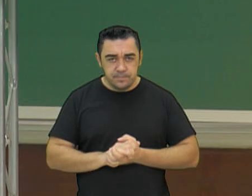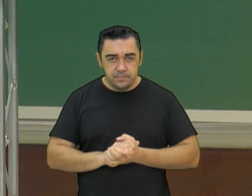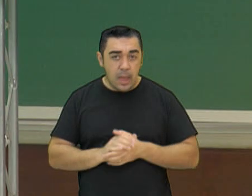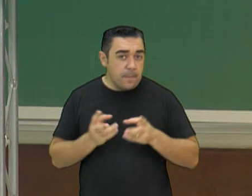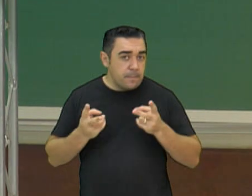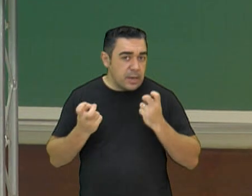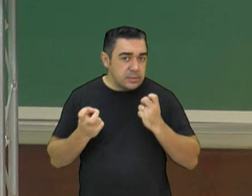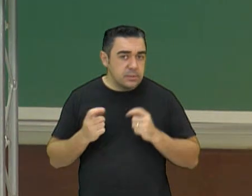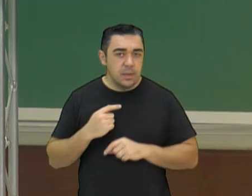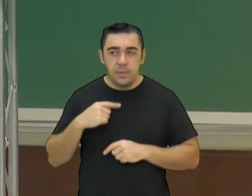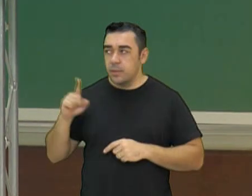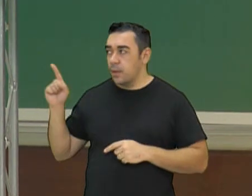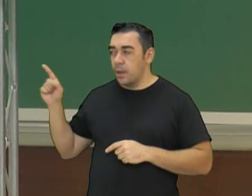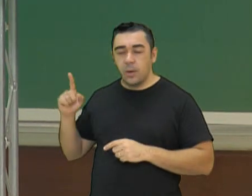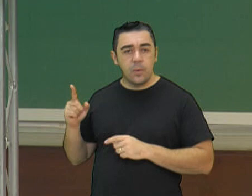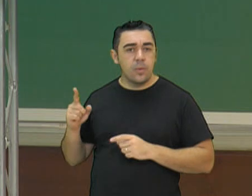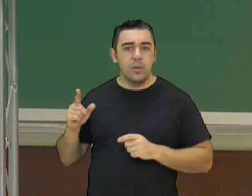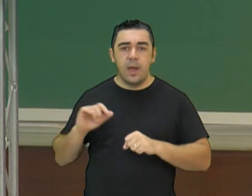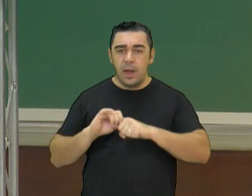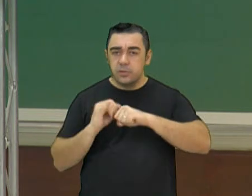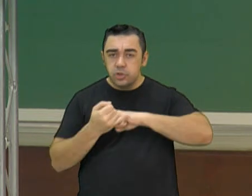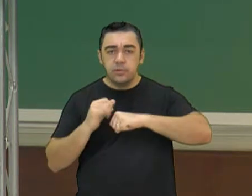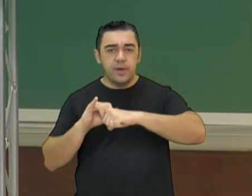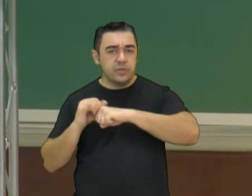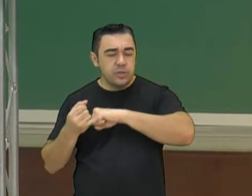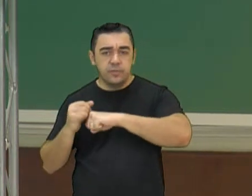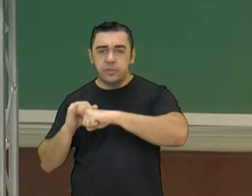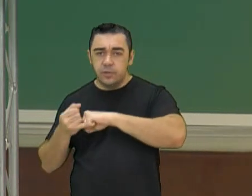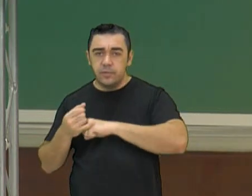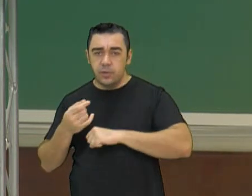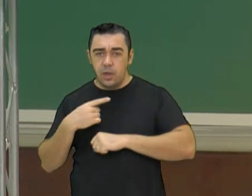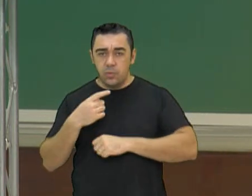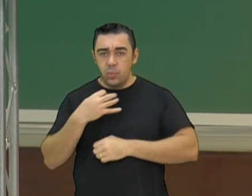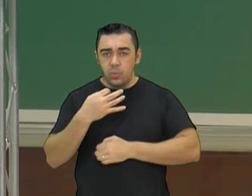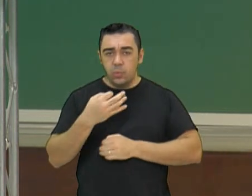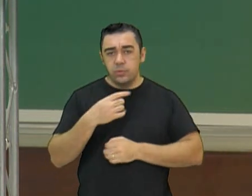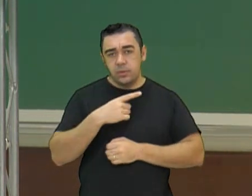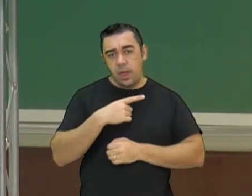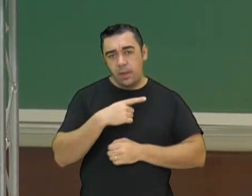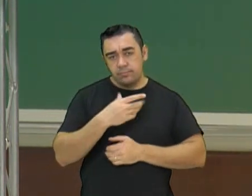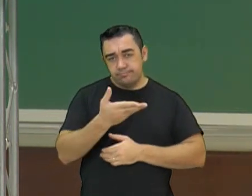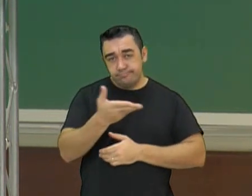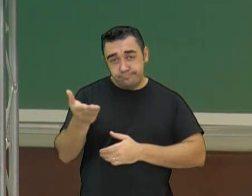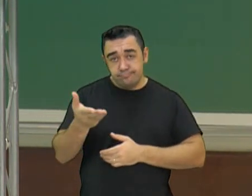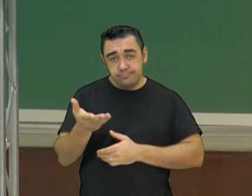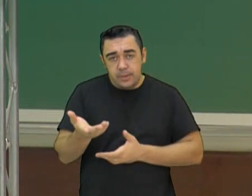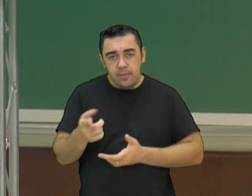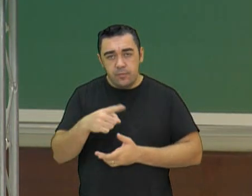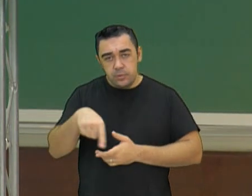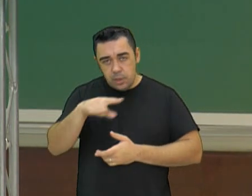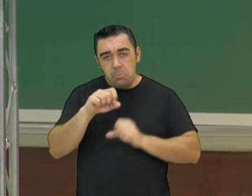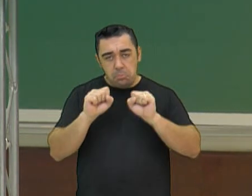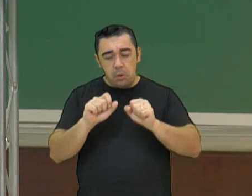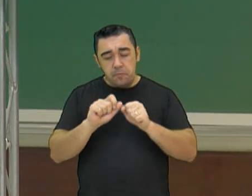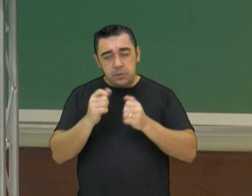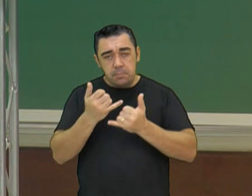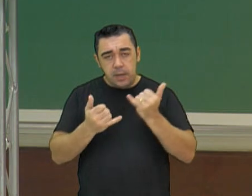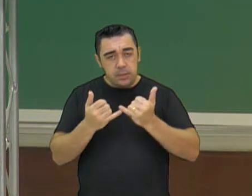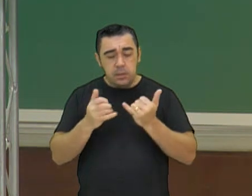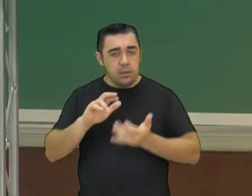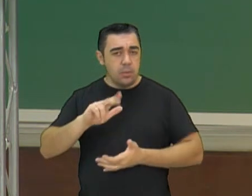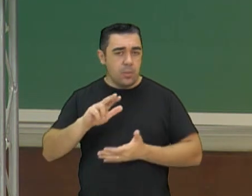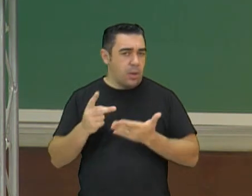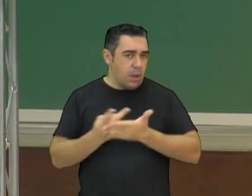foram utilizadas ali as palavras, né, os adjetivos sugeridos, certo? Vocês podem ter feito aí algo semelhante, que não estará